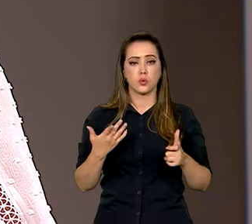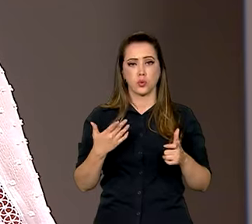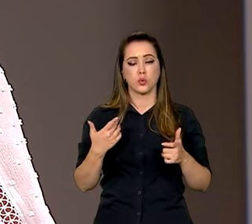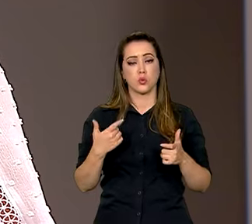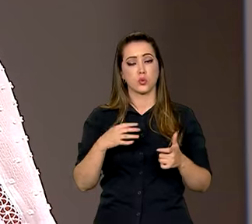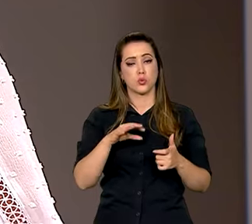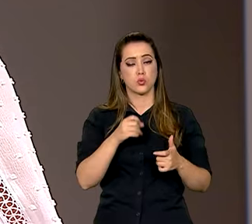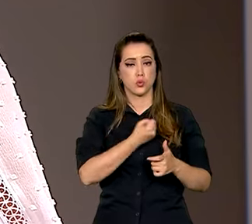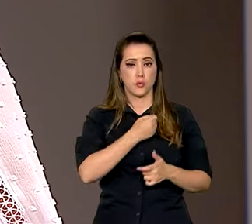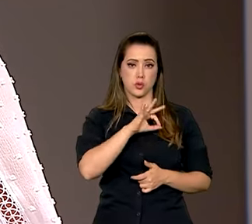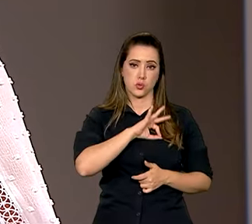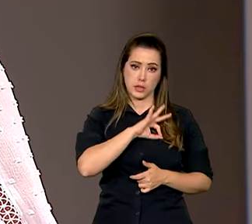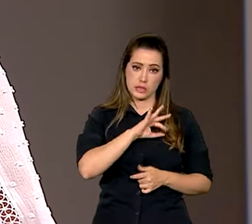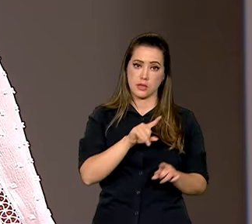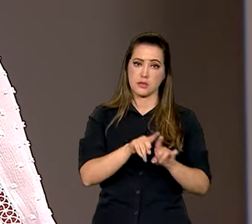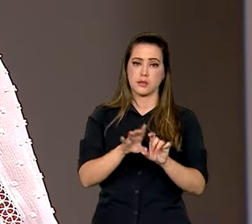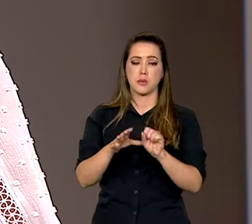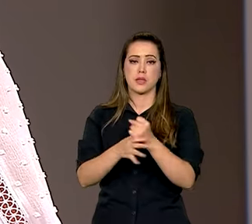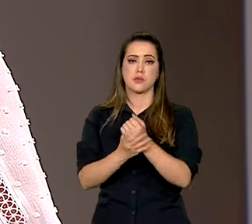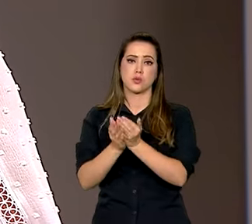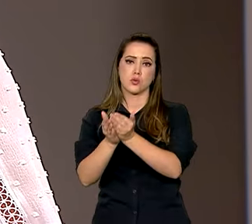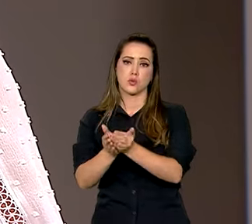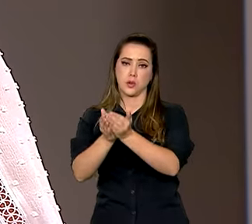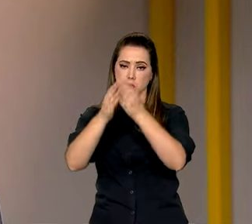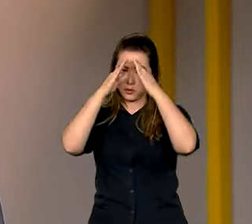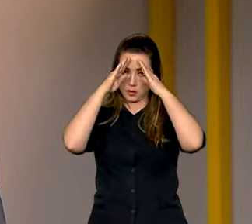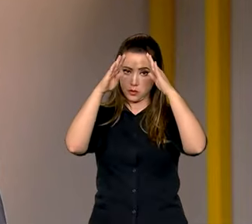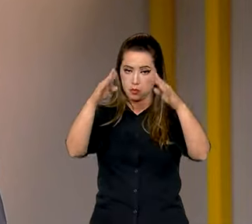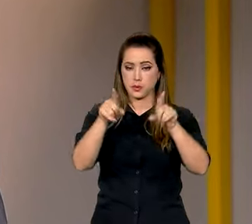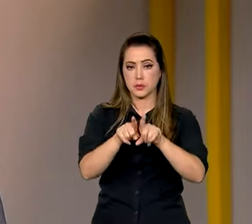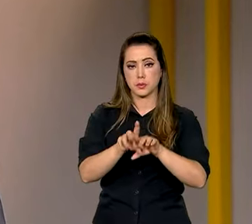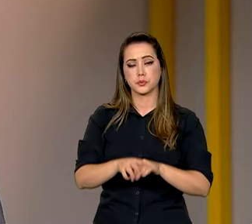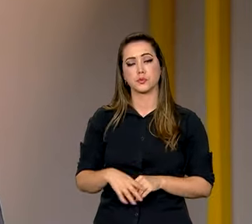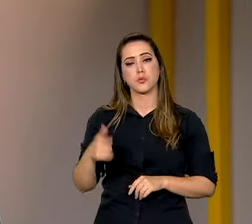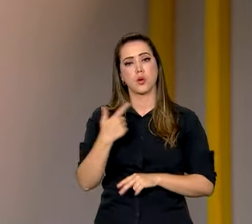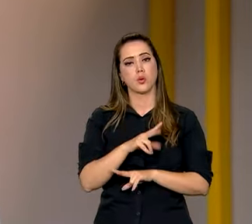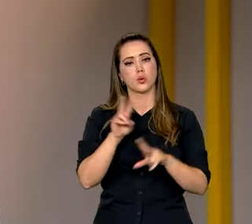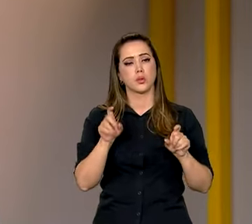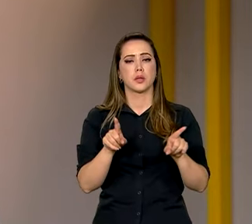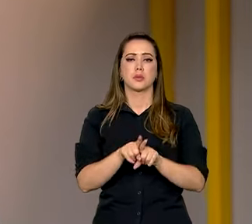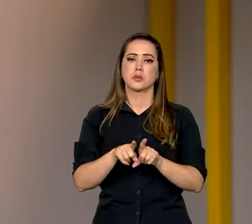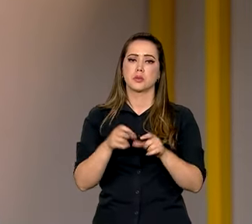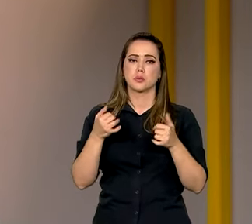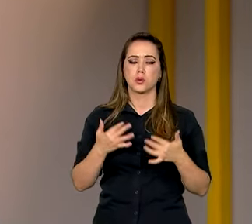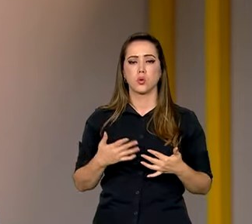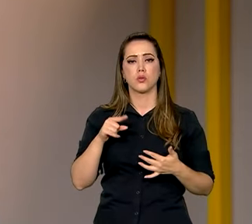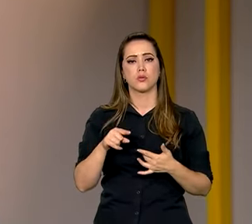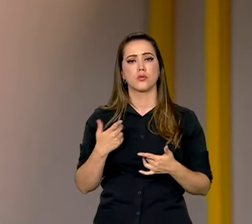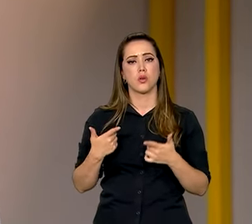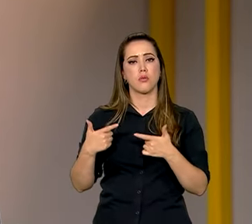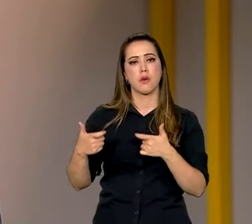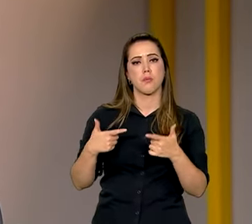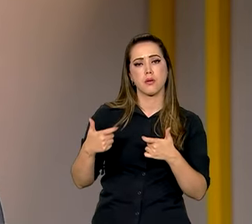nas polícias e na segurança de portos e aeroportos outro assunto tratado pelo presidente foi o confronto